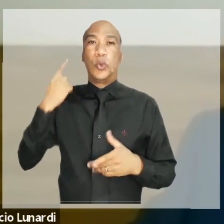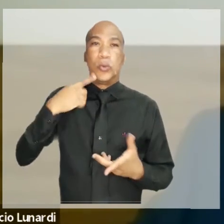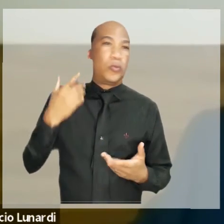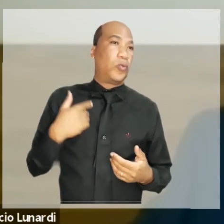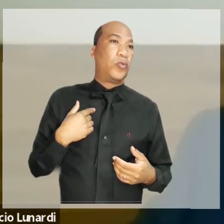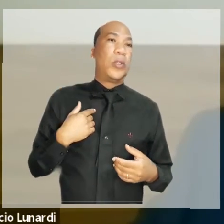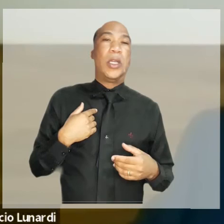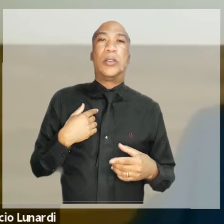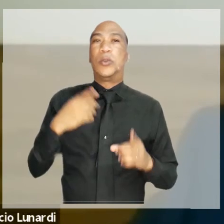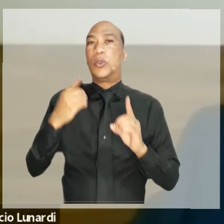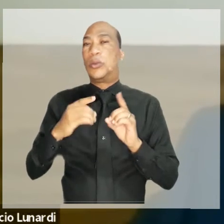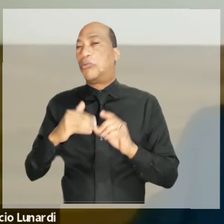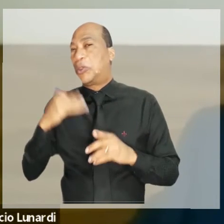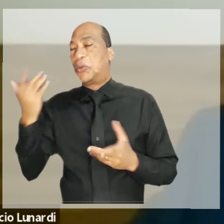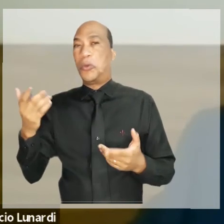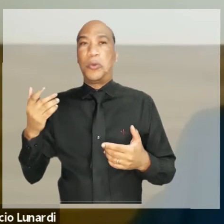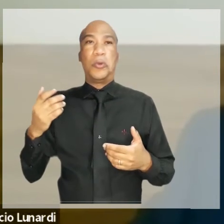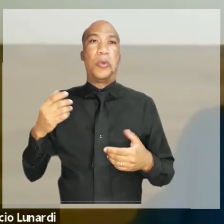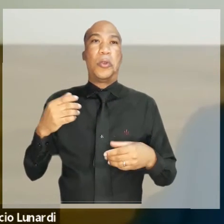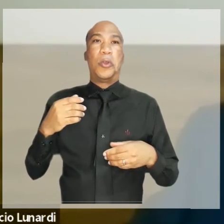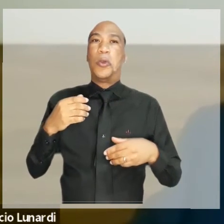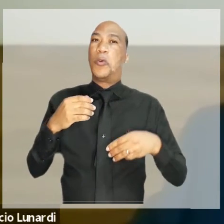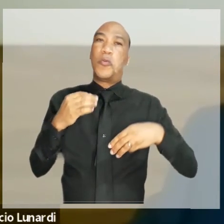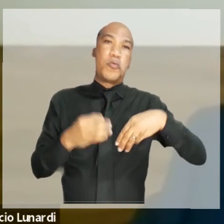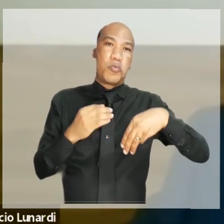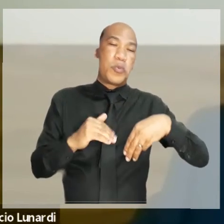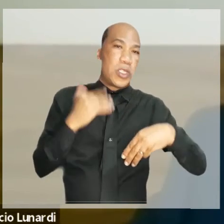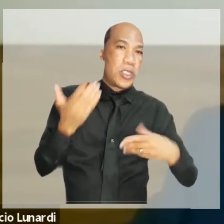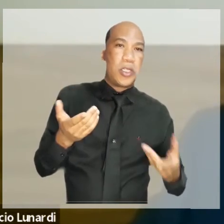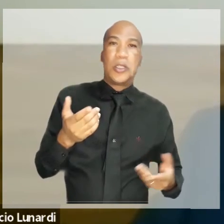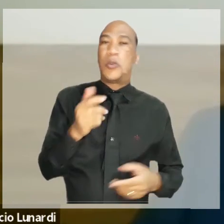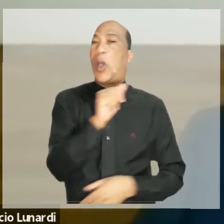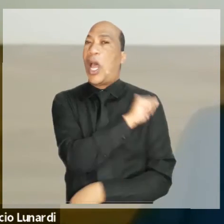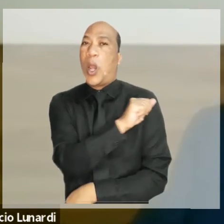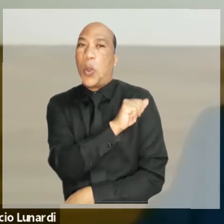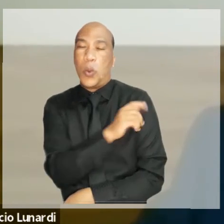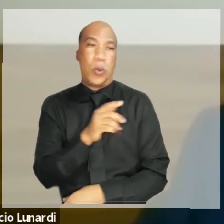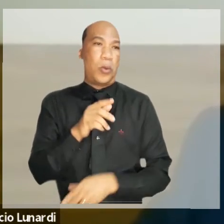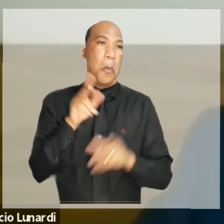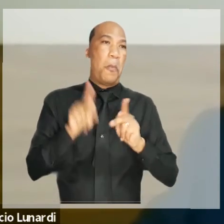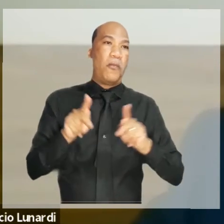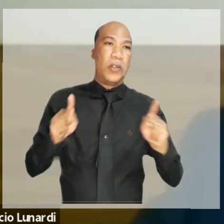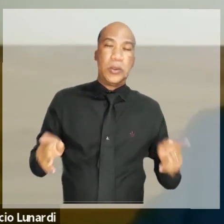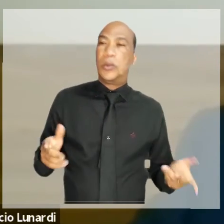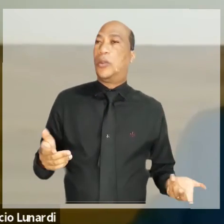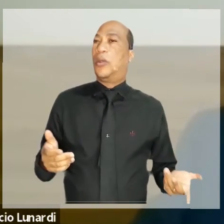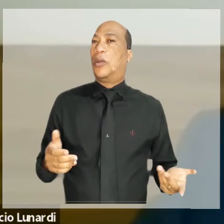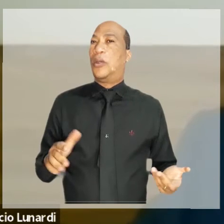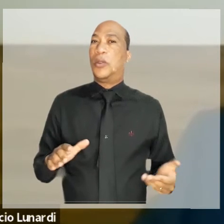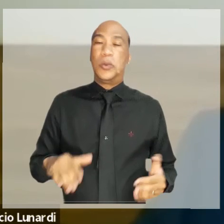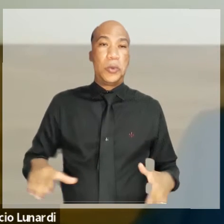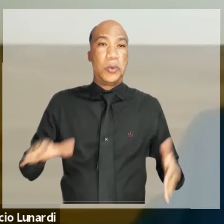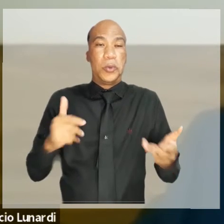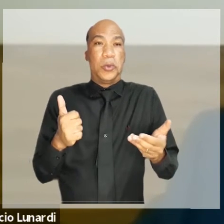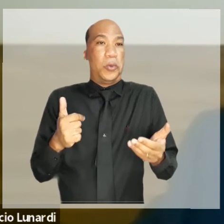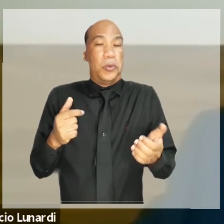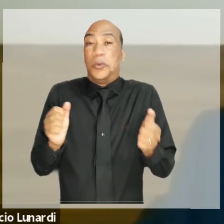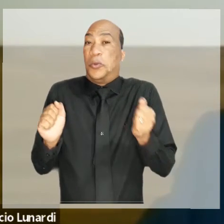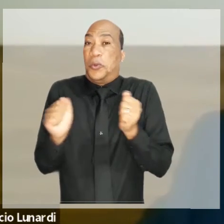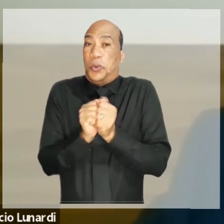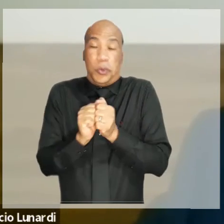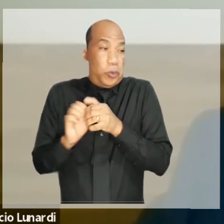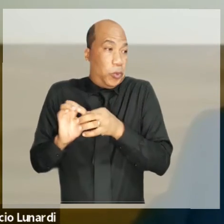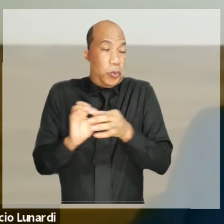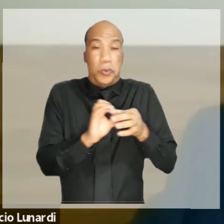né, nesse grande barco que é a gestão e a inovação. Eu acho que juntos vamos, né, conseguir chegar mais longe e construir